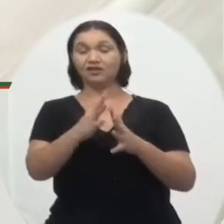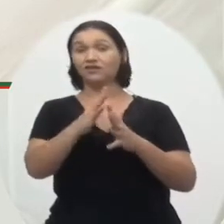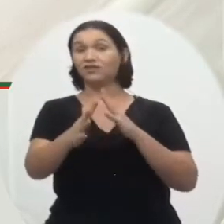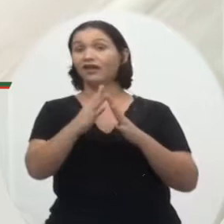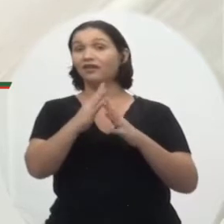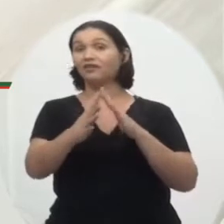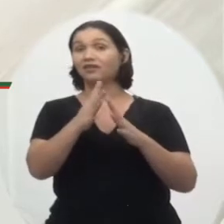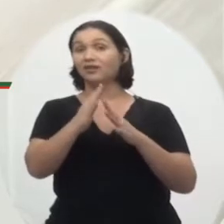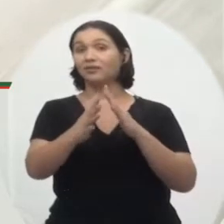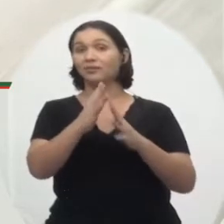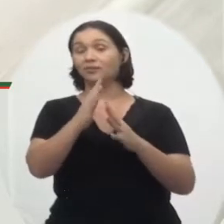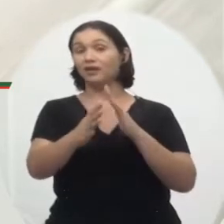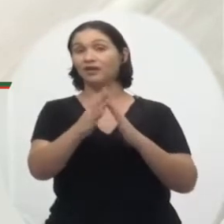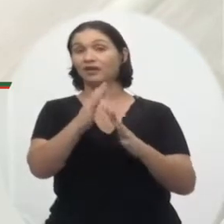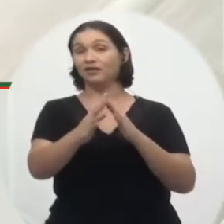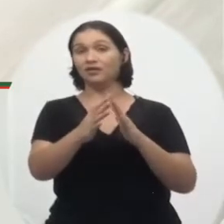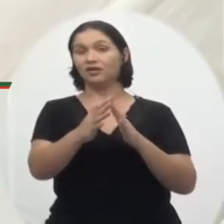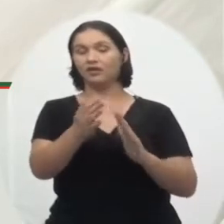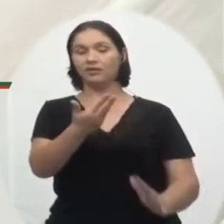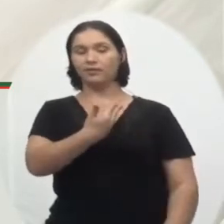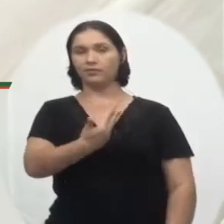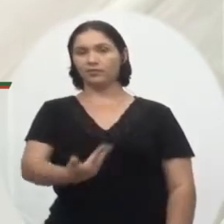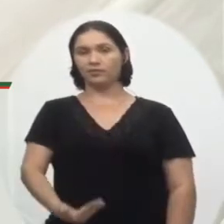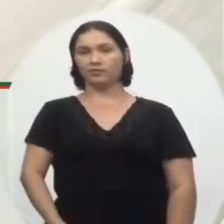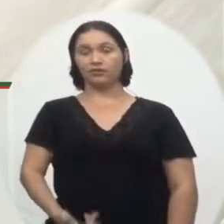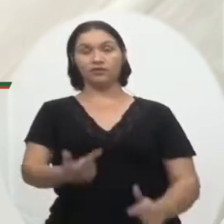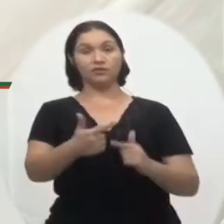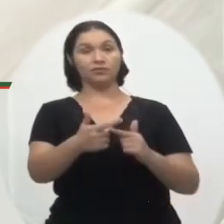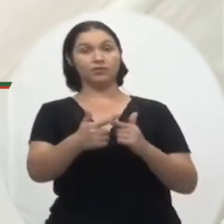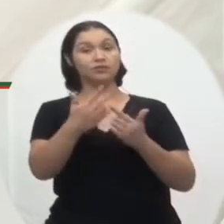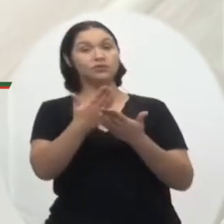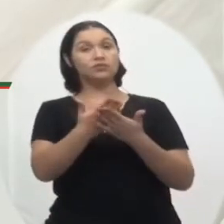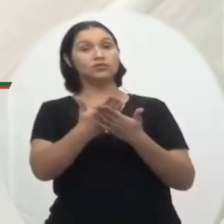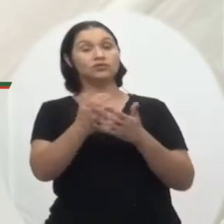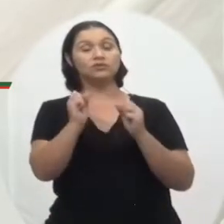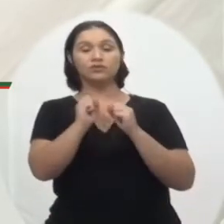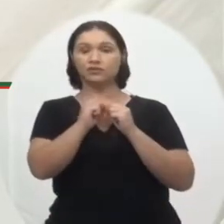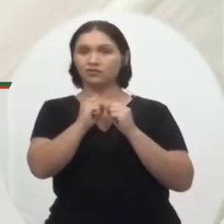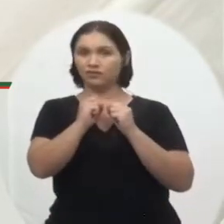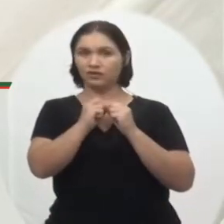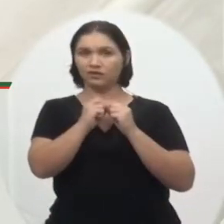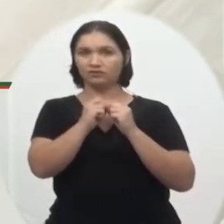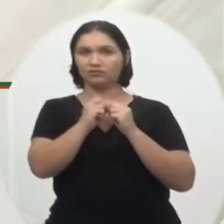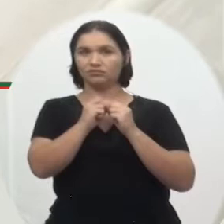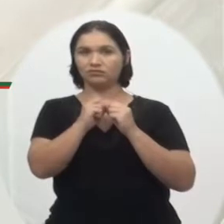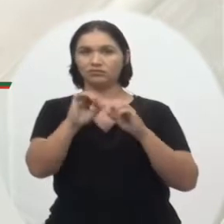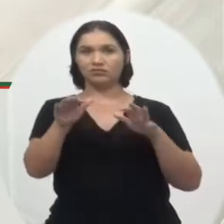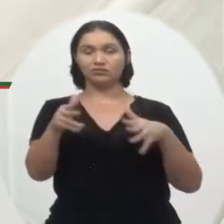estudo. E nós dentro de um sistema democrático, a gente tem que entender quando a maioria